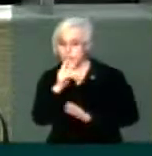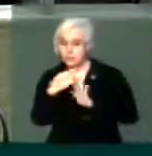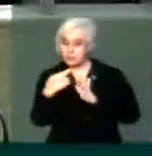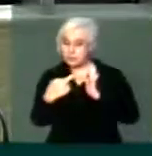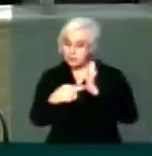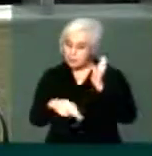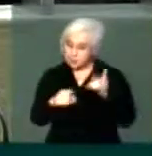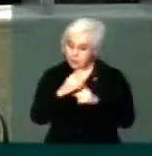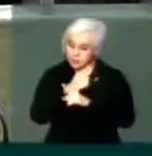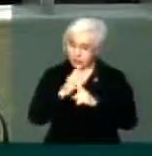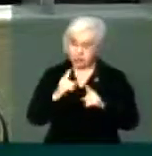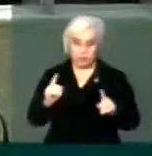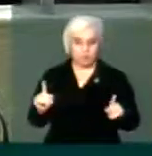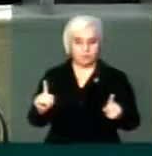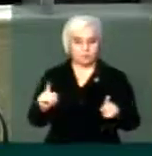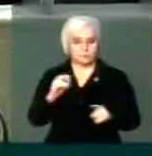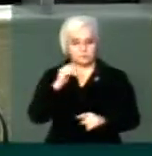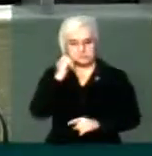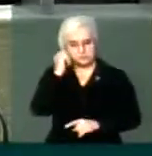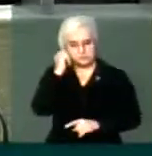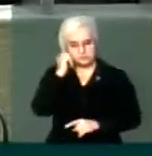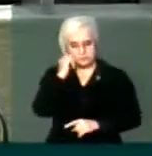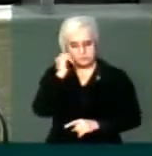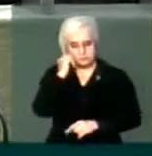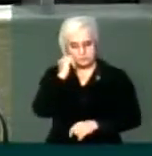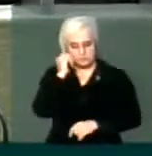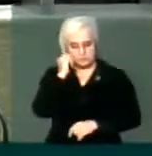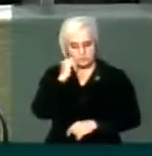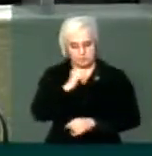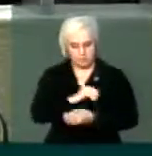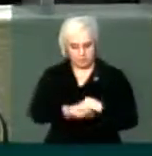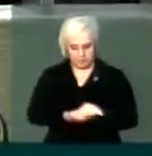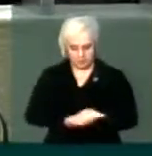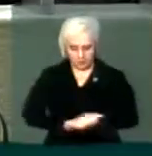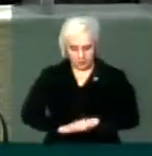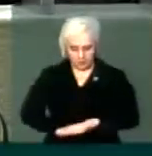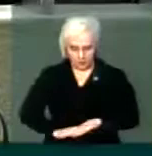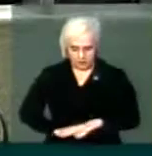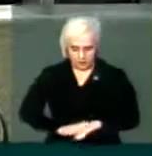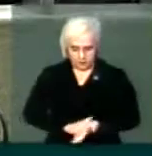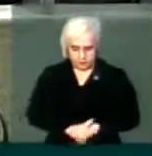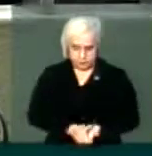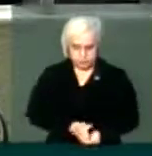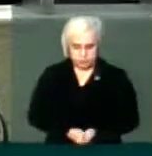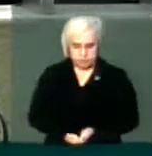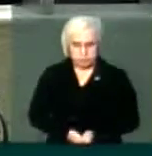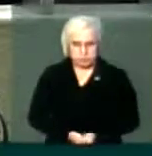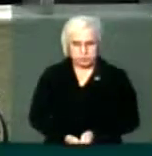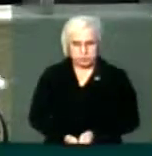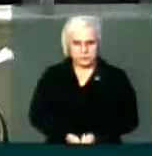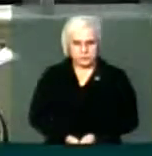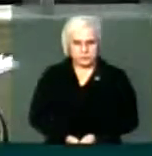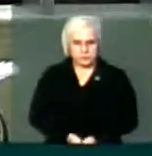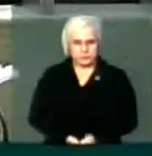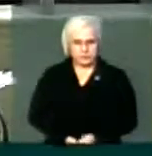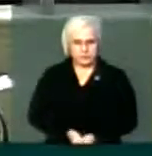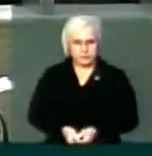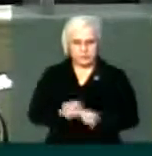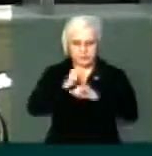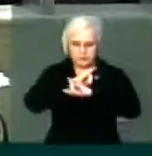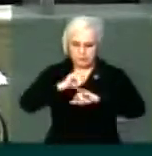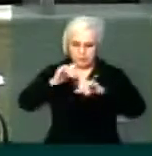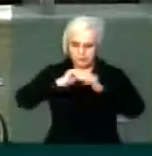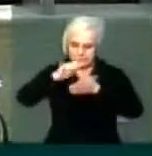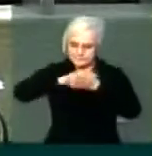foi imposta na tramitação desse importante PL. No